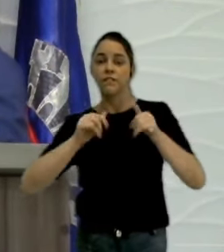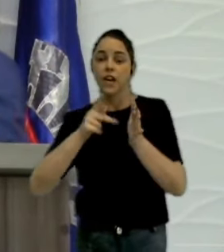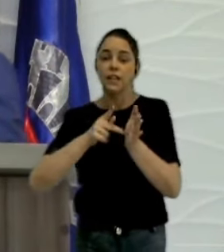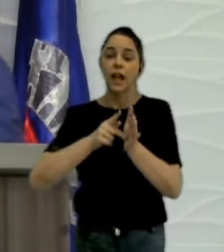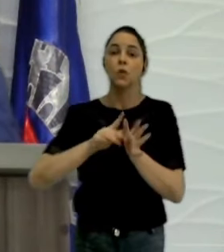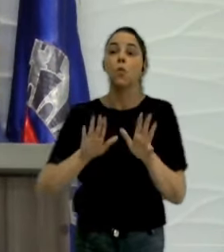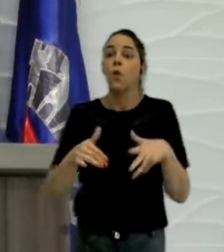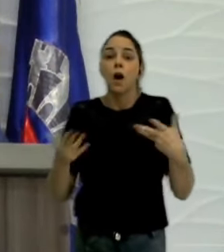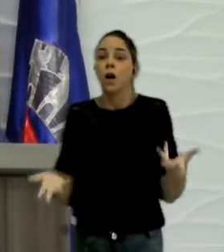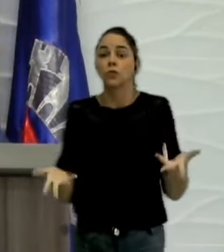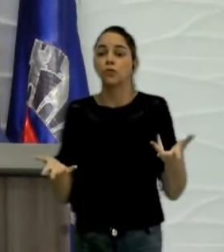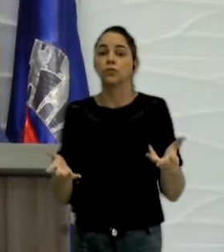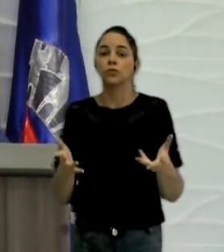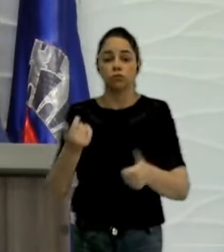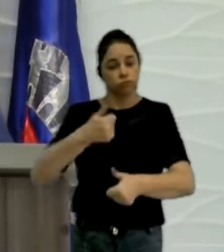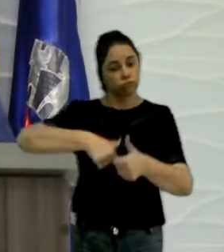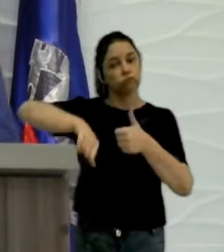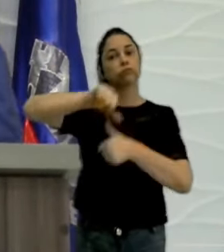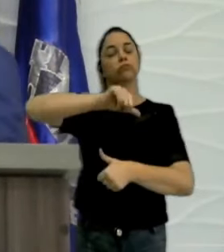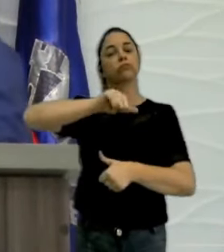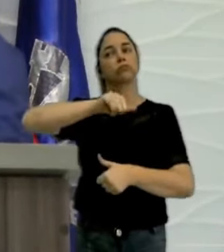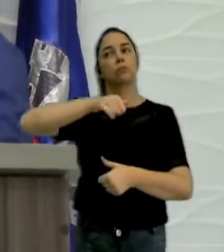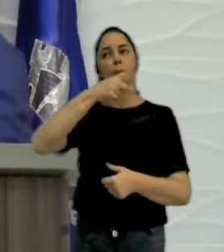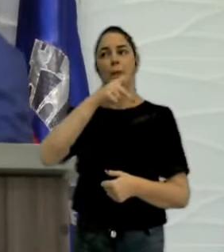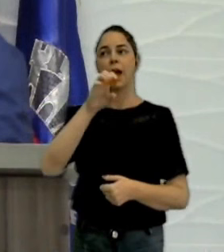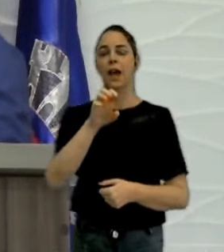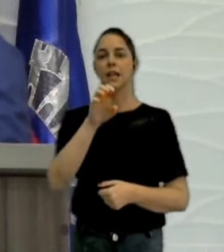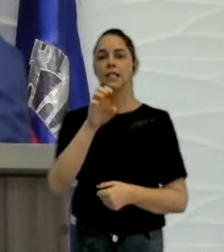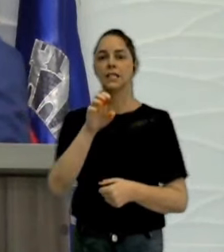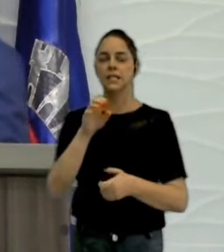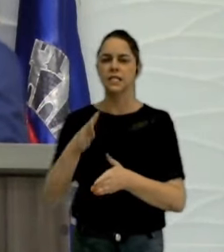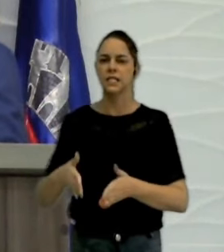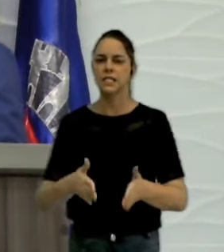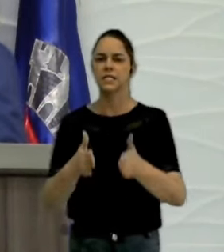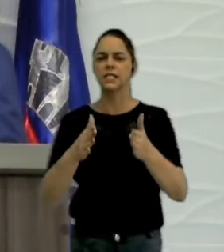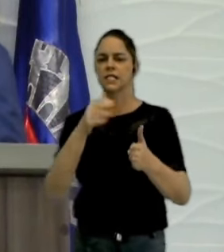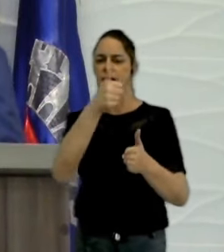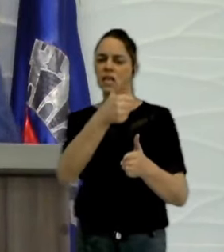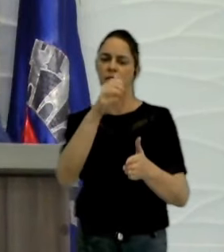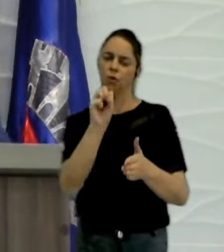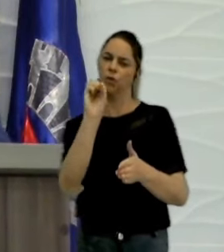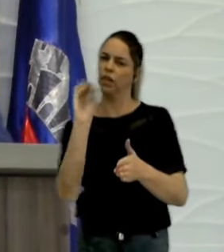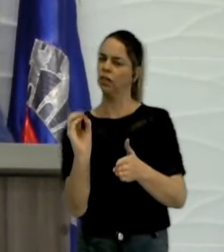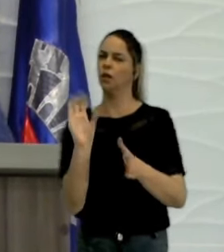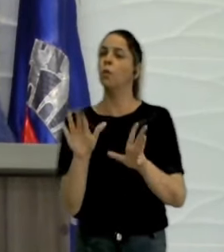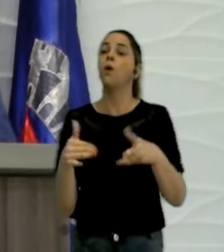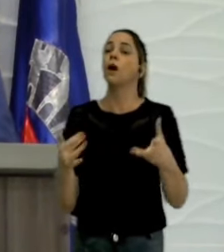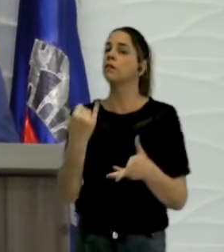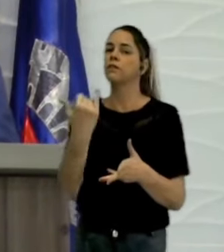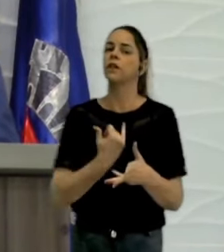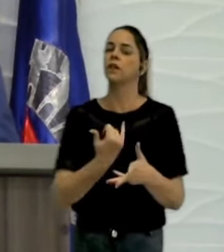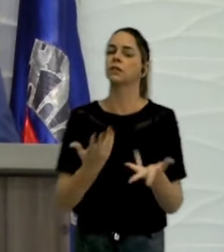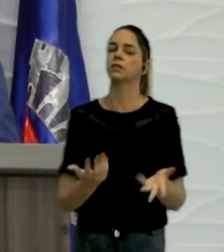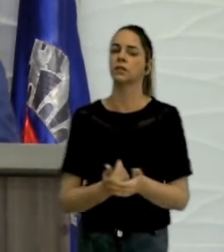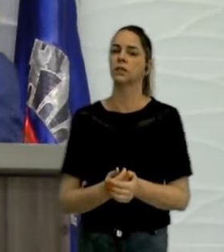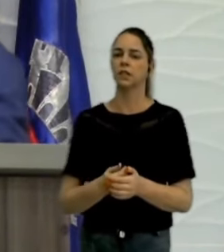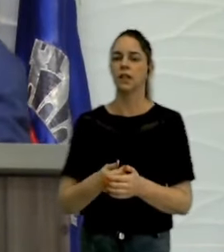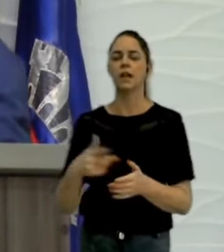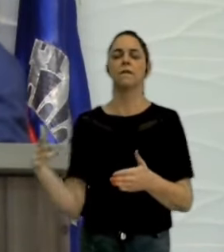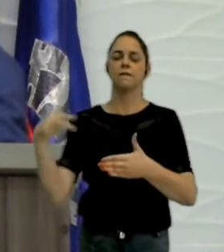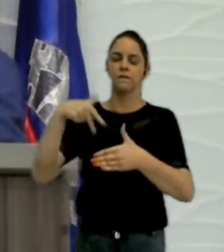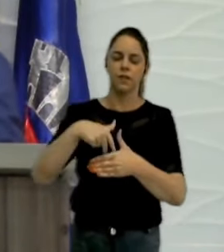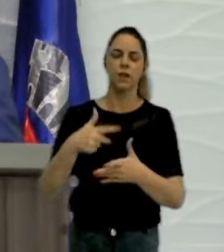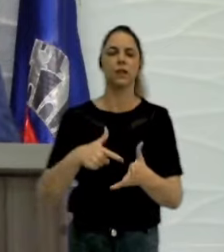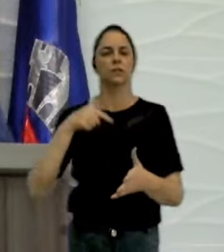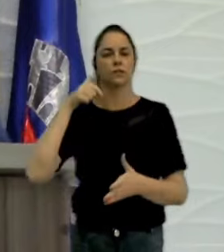é que vão recuperar a PS-180, vereador. Deixe de vir para aqui contar história que